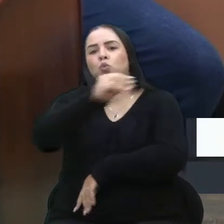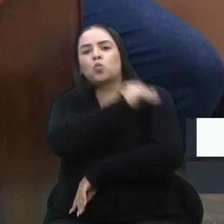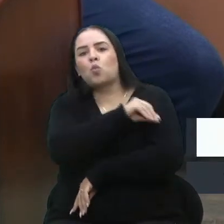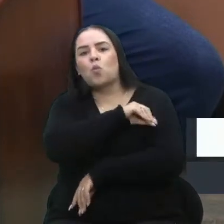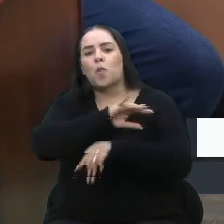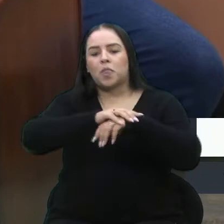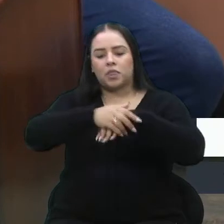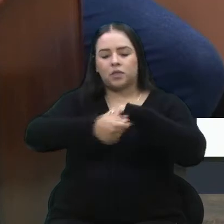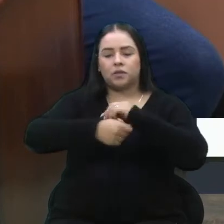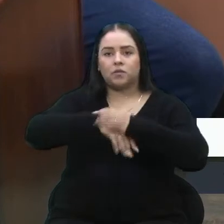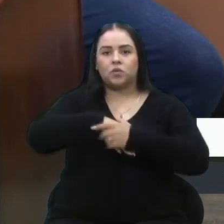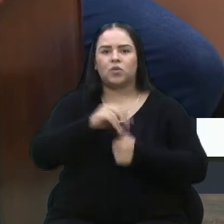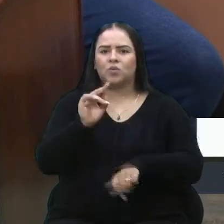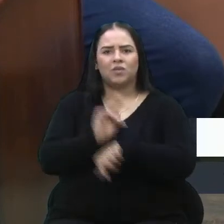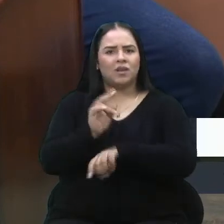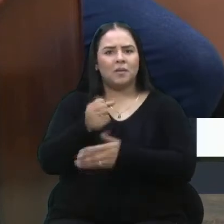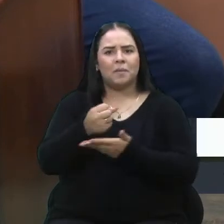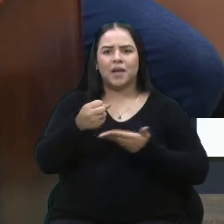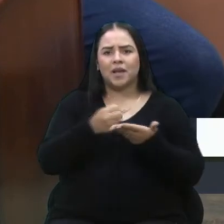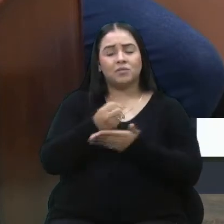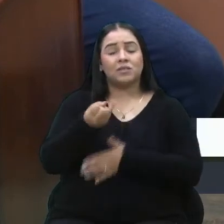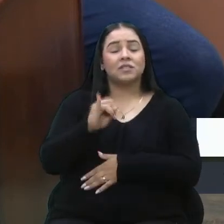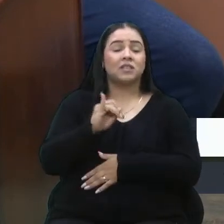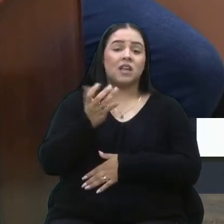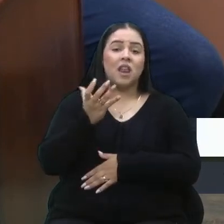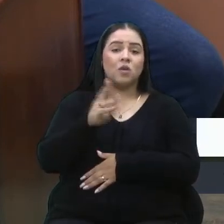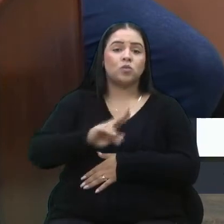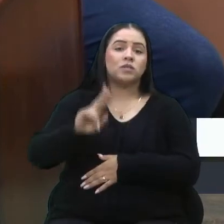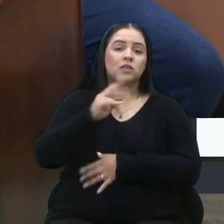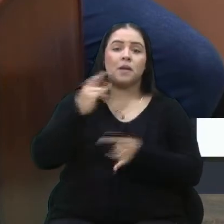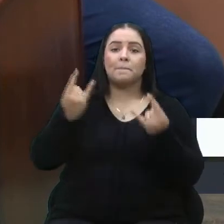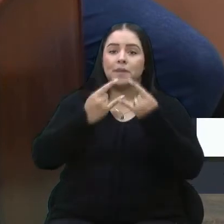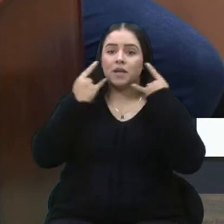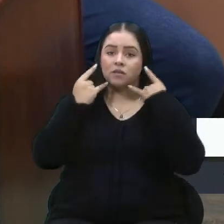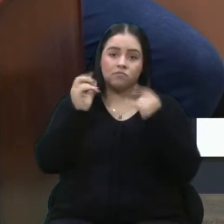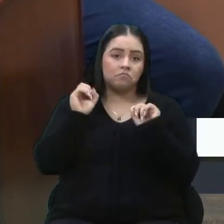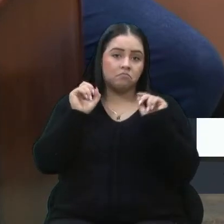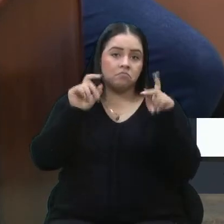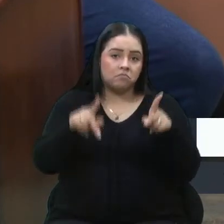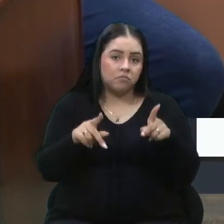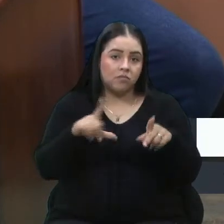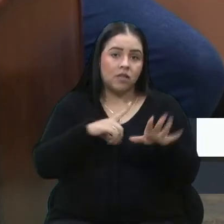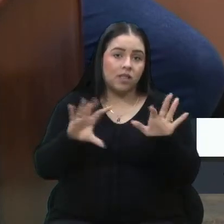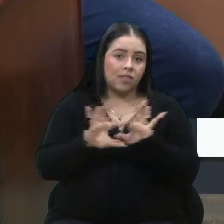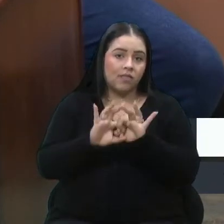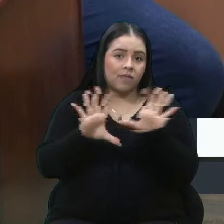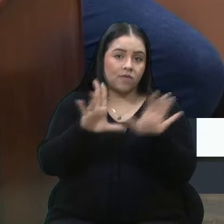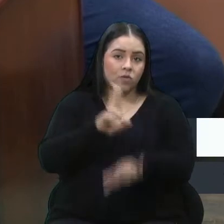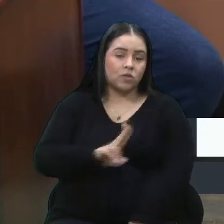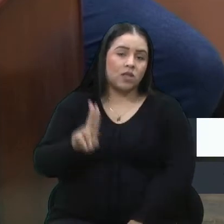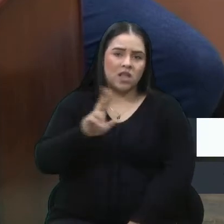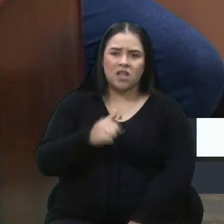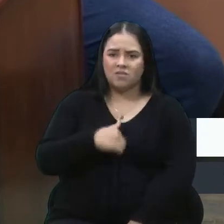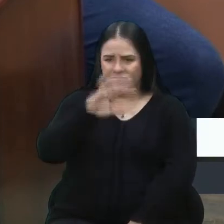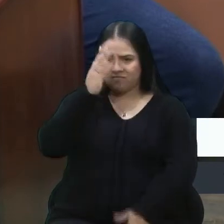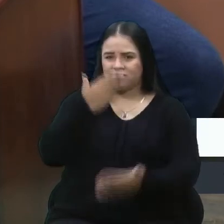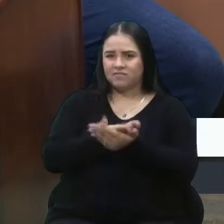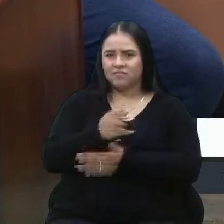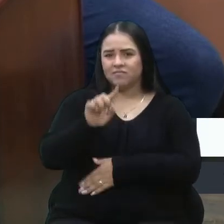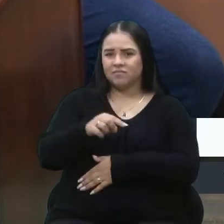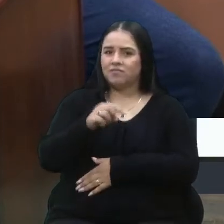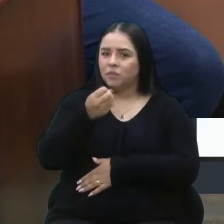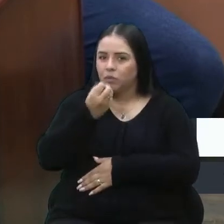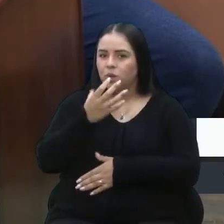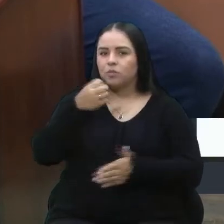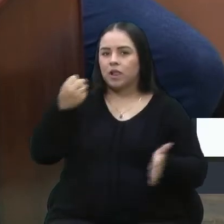e quem quiser usar a máscara como o senhor desse muito bem tem a liberdade de usar e Acho até que ela vai ficar como um